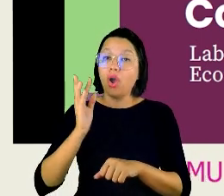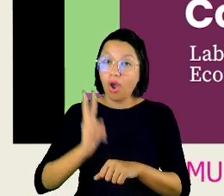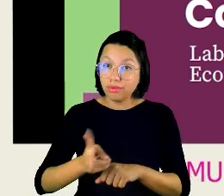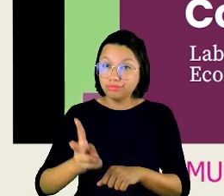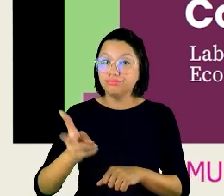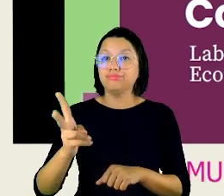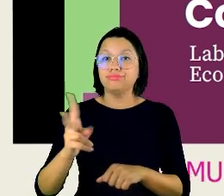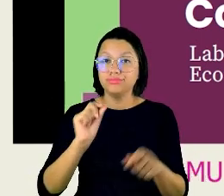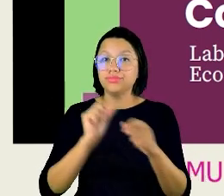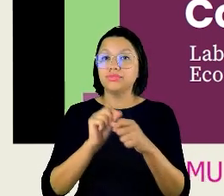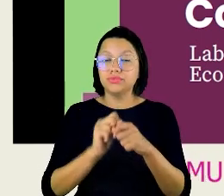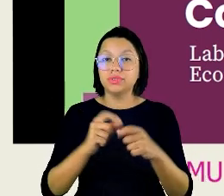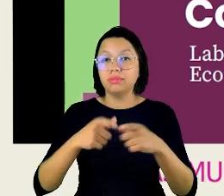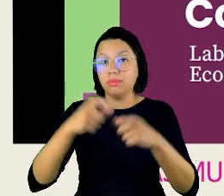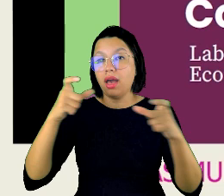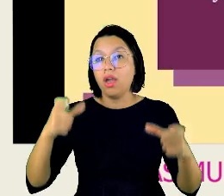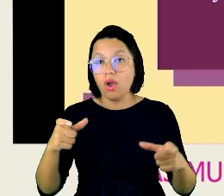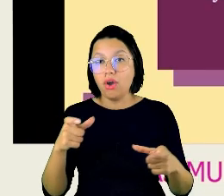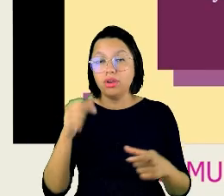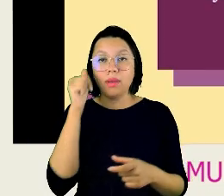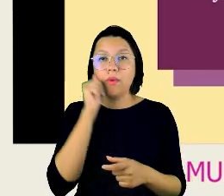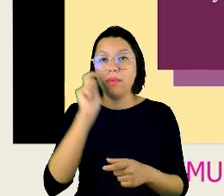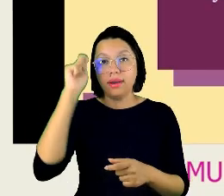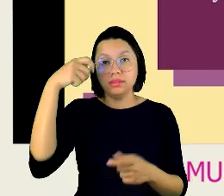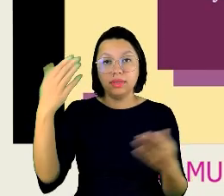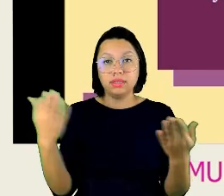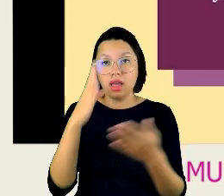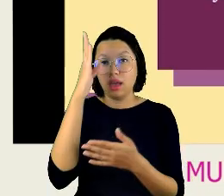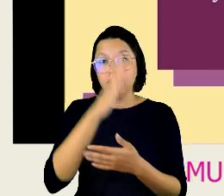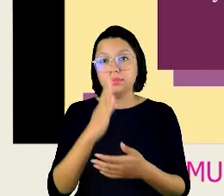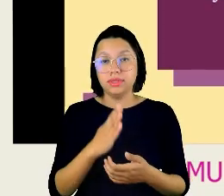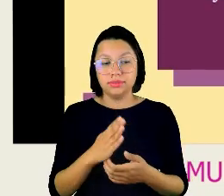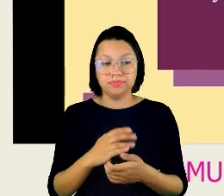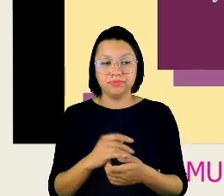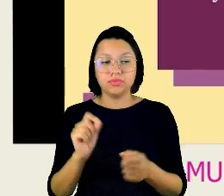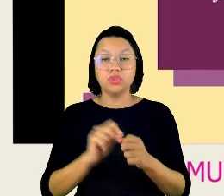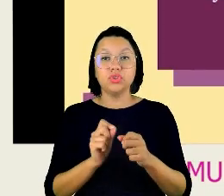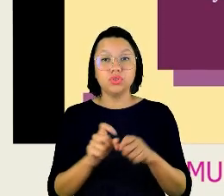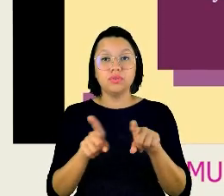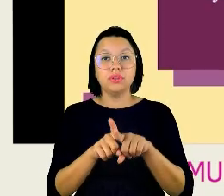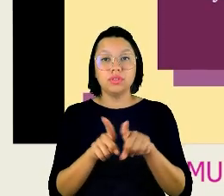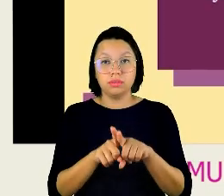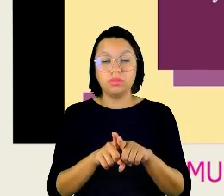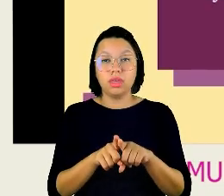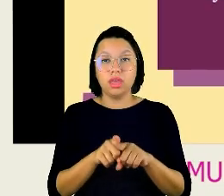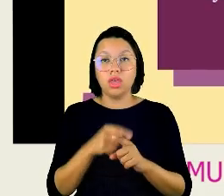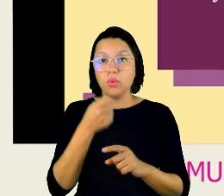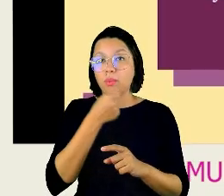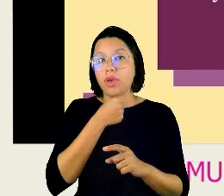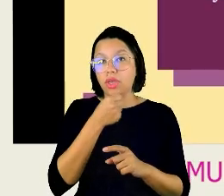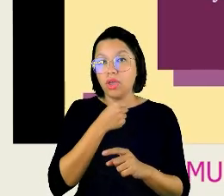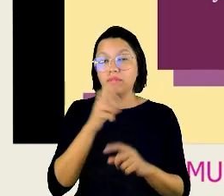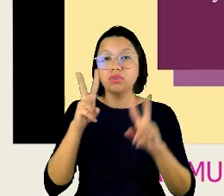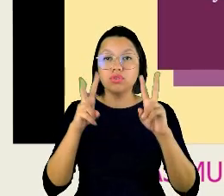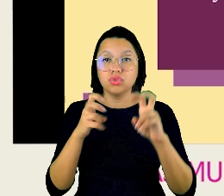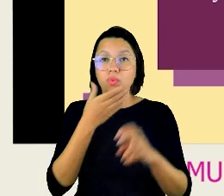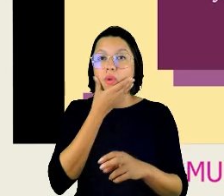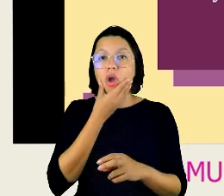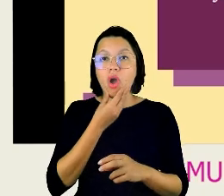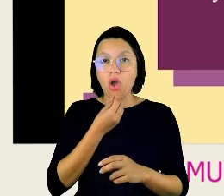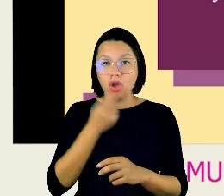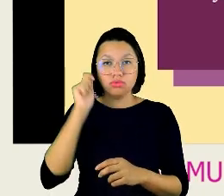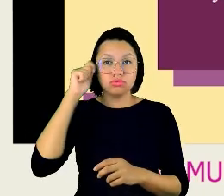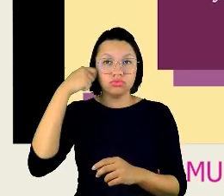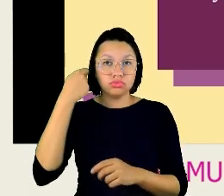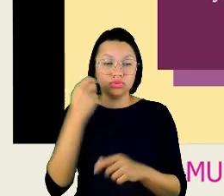boa parte executados por mulheres negras aqui no Brasil. A gente fez também um podcast sobre masculinidades negras e economia